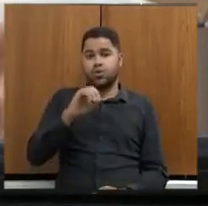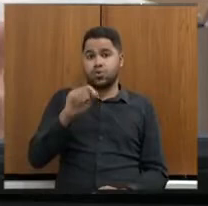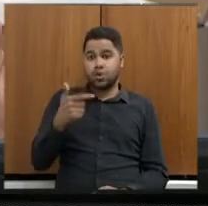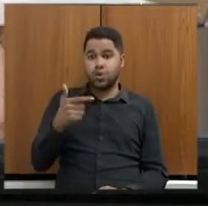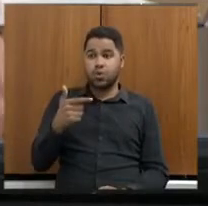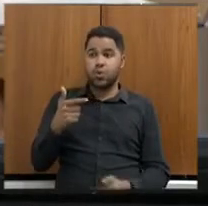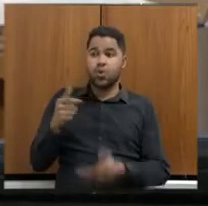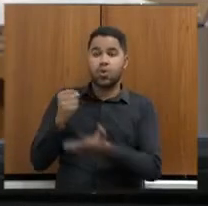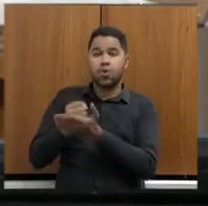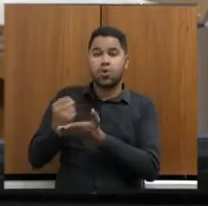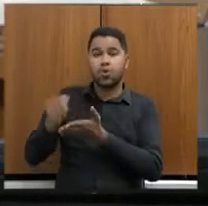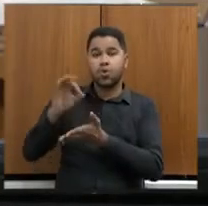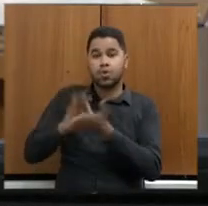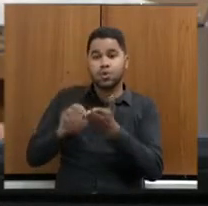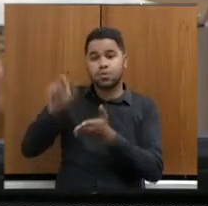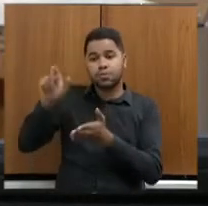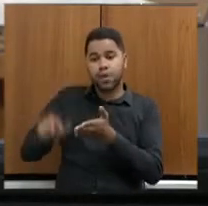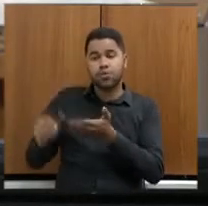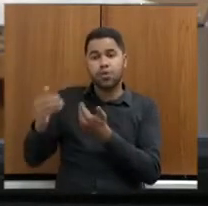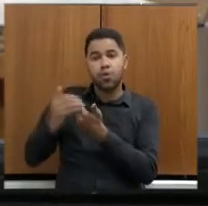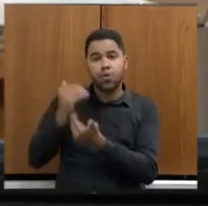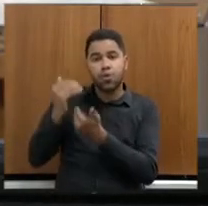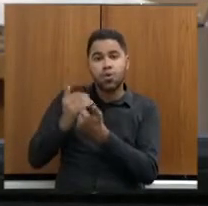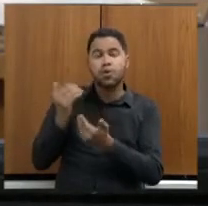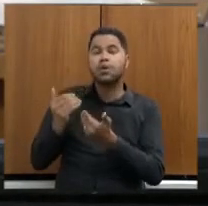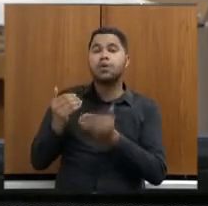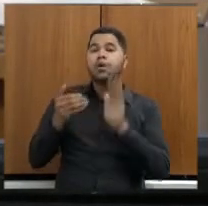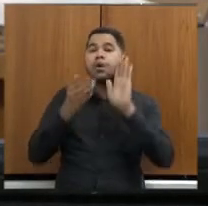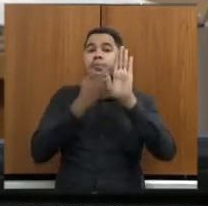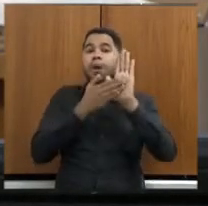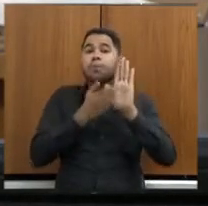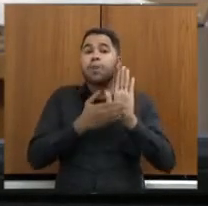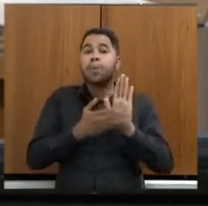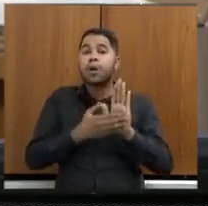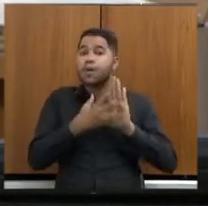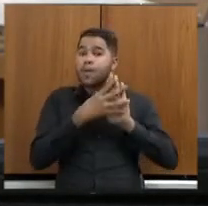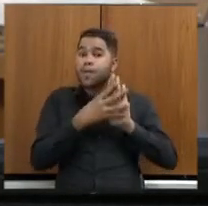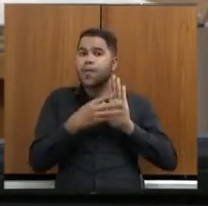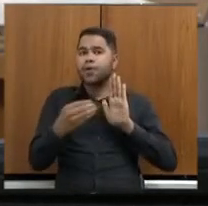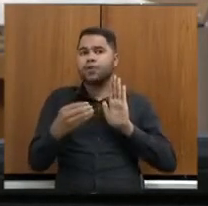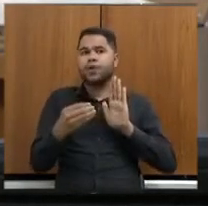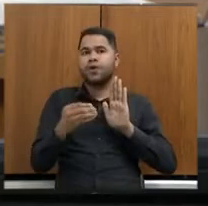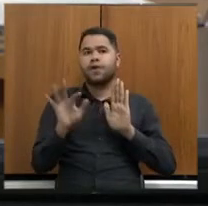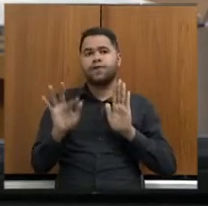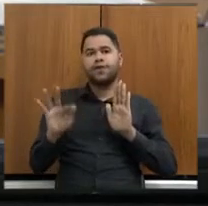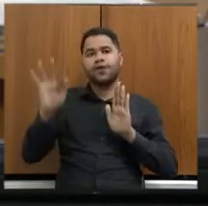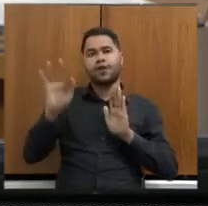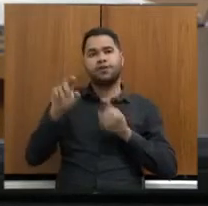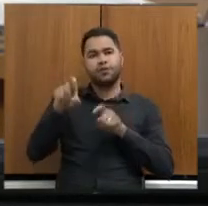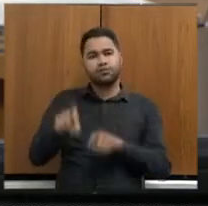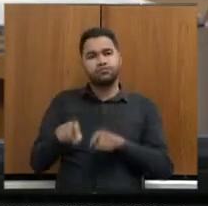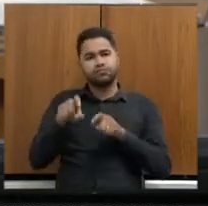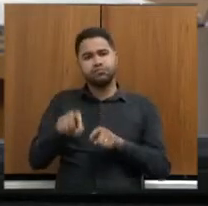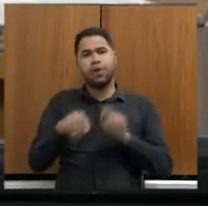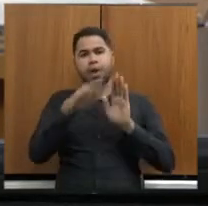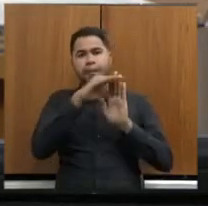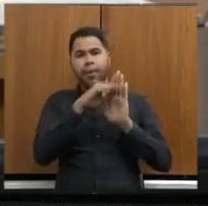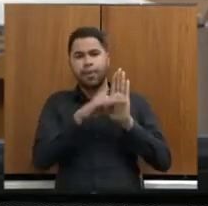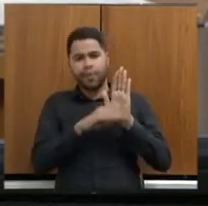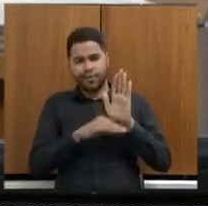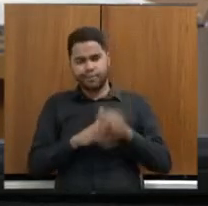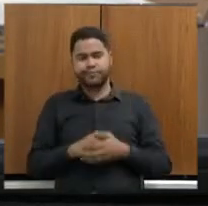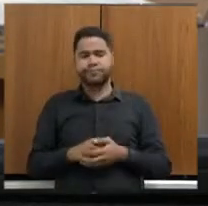um consultor e o Cleiton está sendo atendido no modelo que a Federação da Agricultura colocou entendeu ah